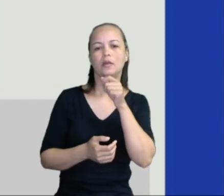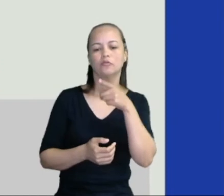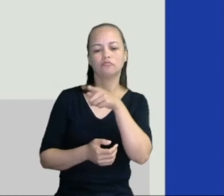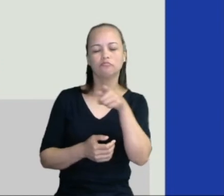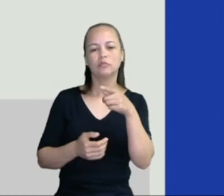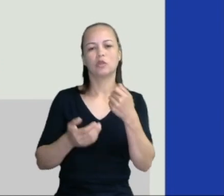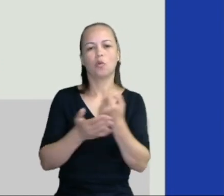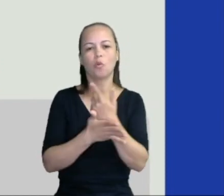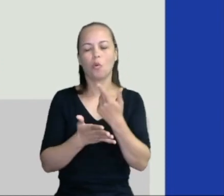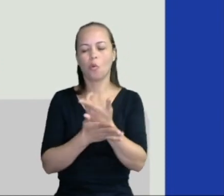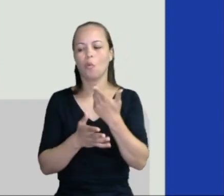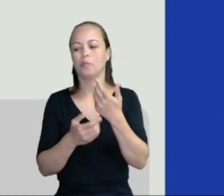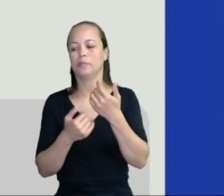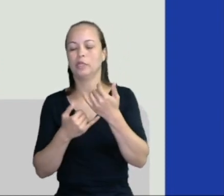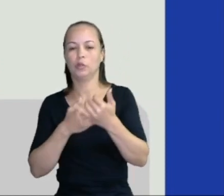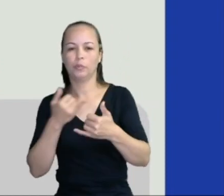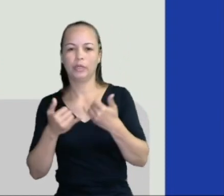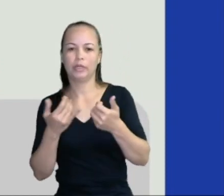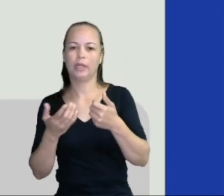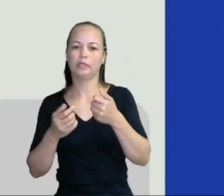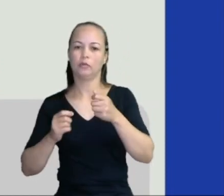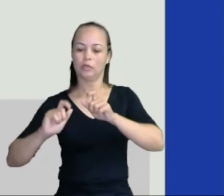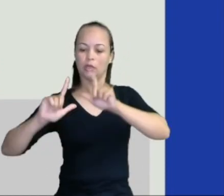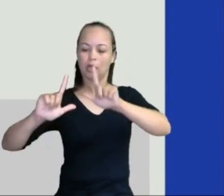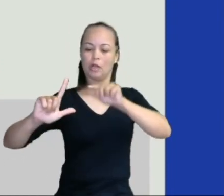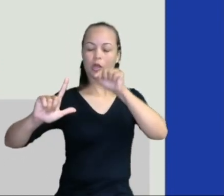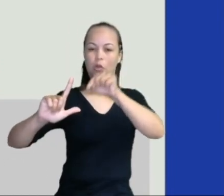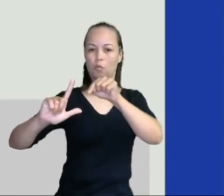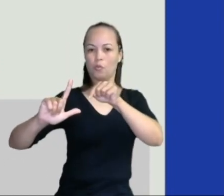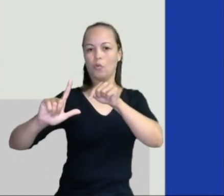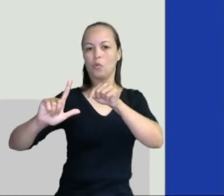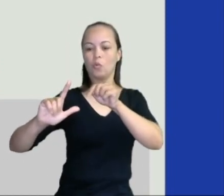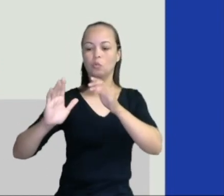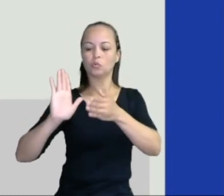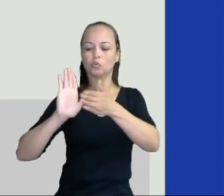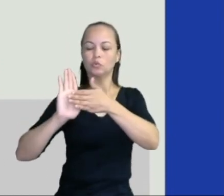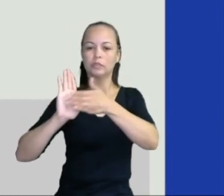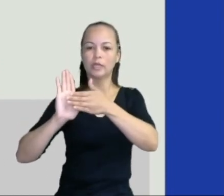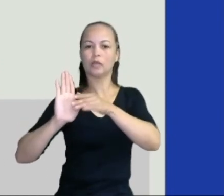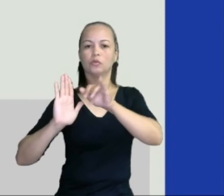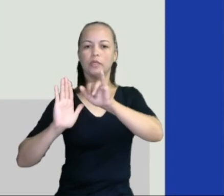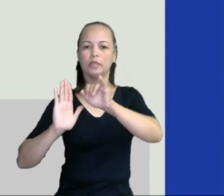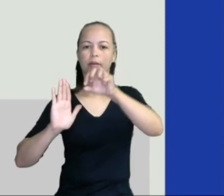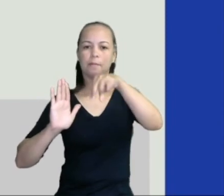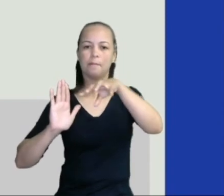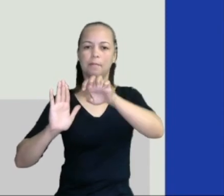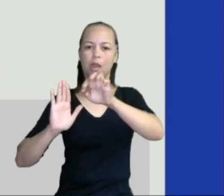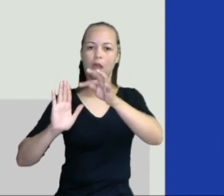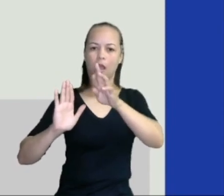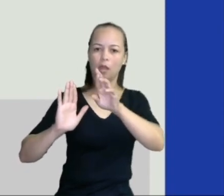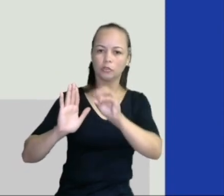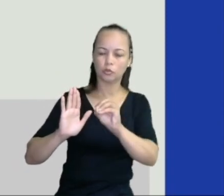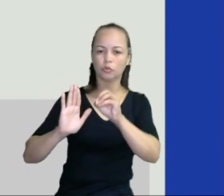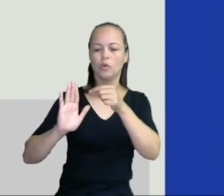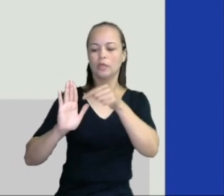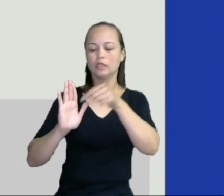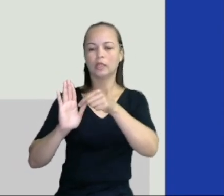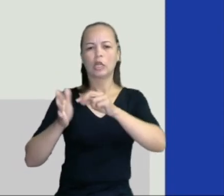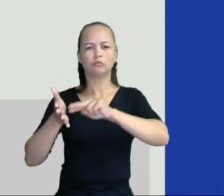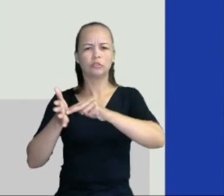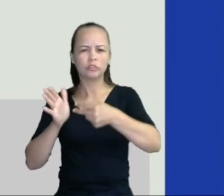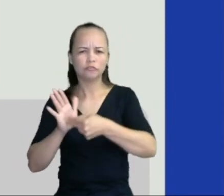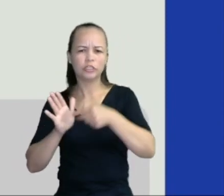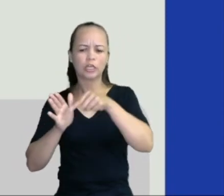esse selo aqui, ó, que é o selo do Inmetro. Muito importante ter. Significa que o produto ele foi testado,